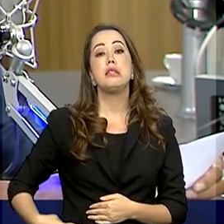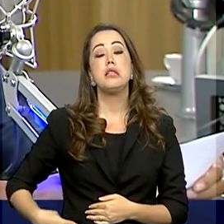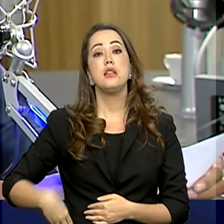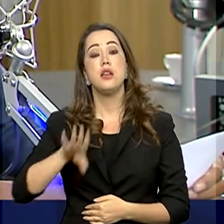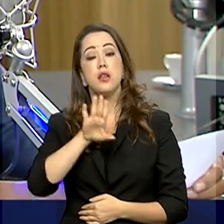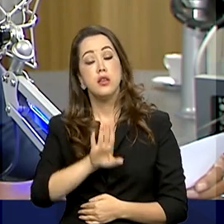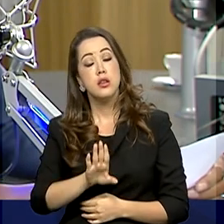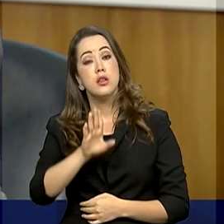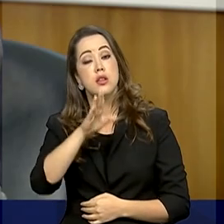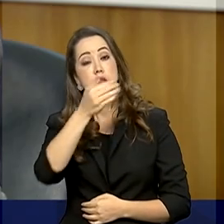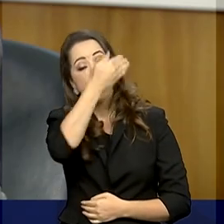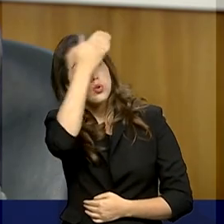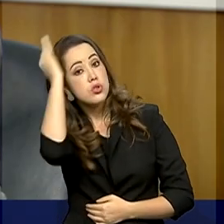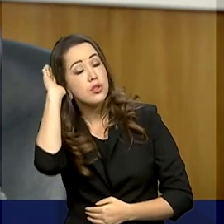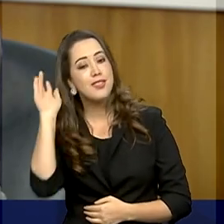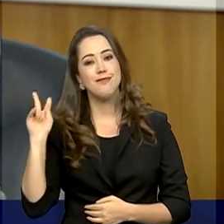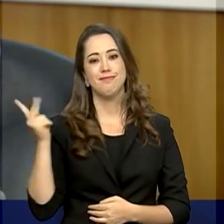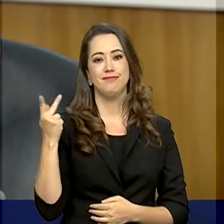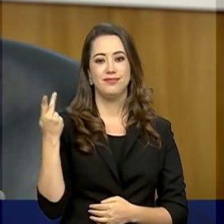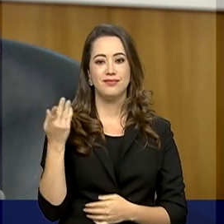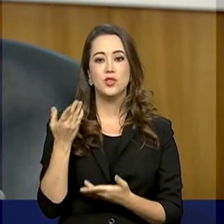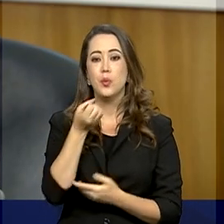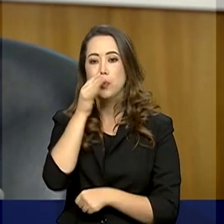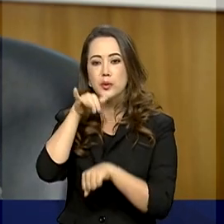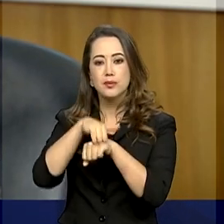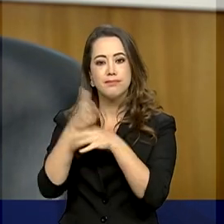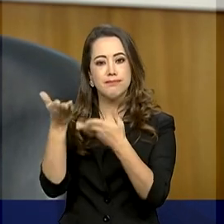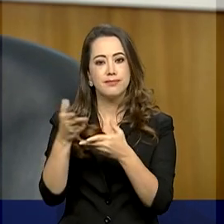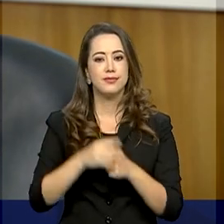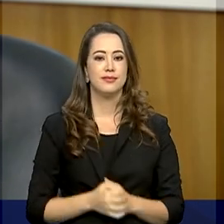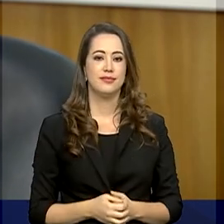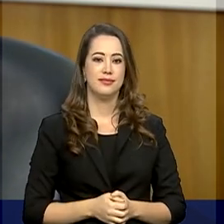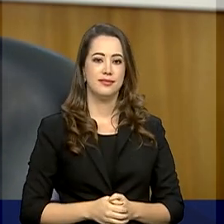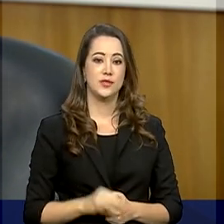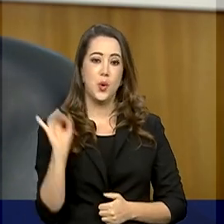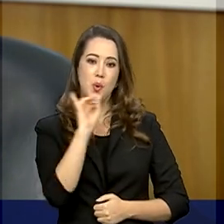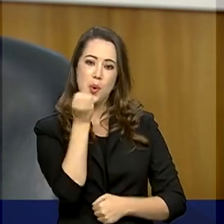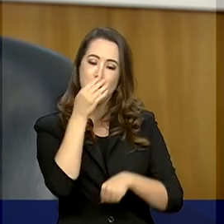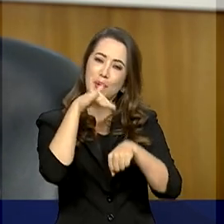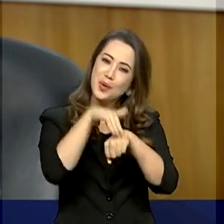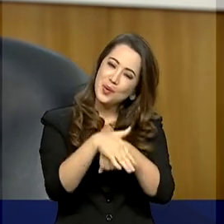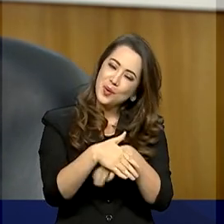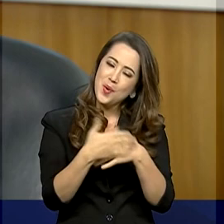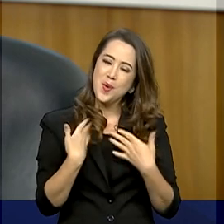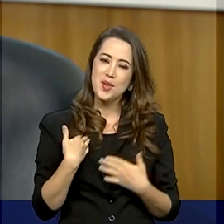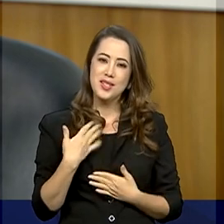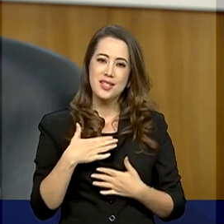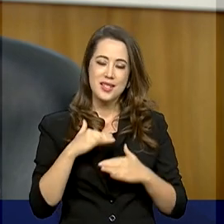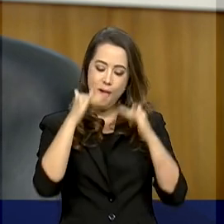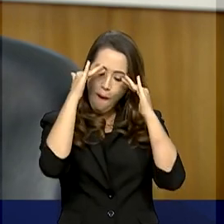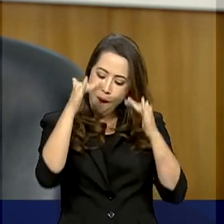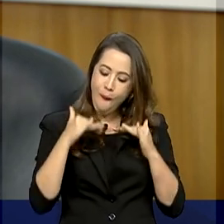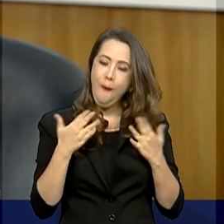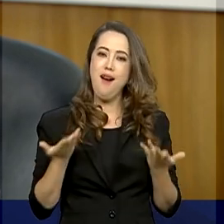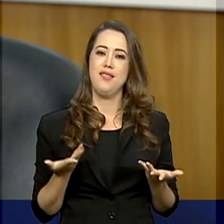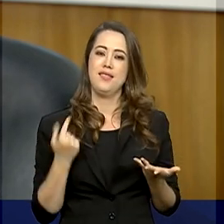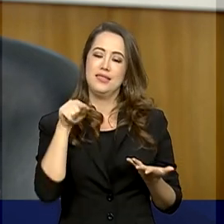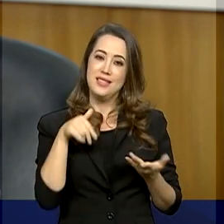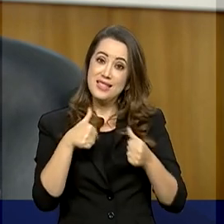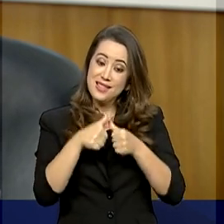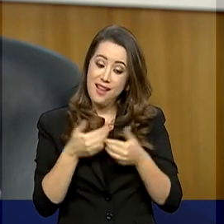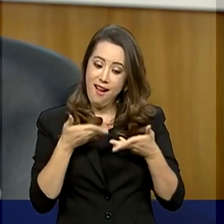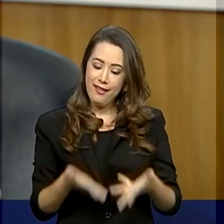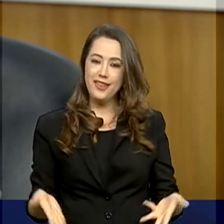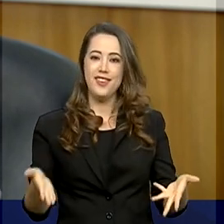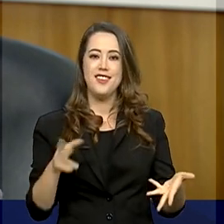institucional general augusto heleno boa noite ministro boa noite é uma honra para mim estar presente na voz do